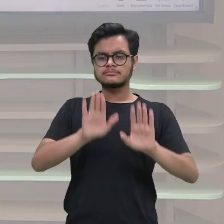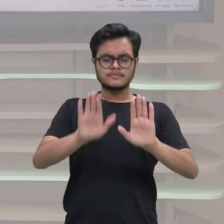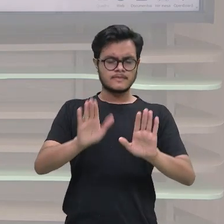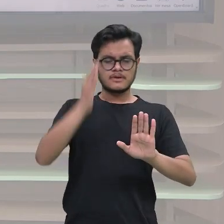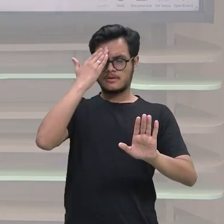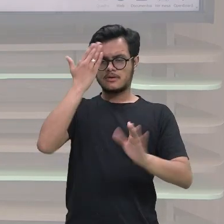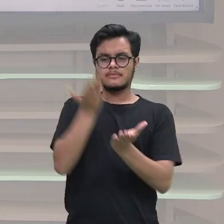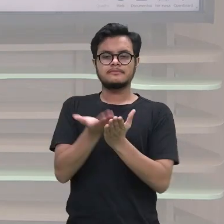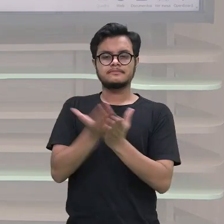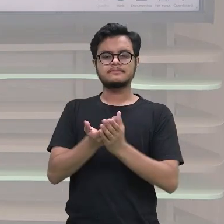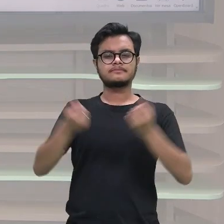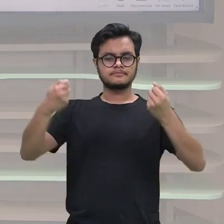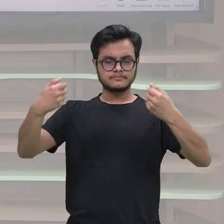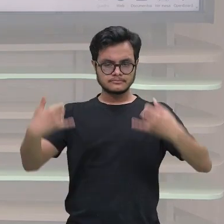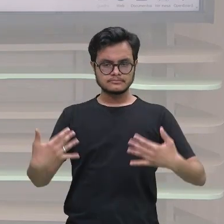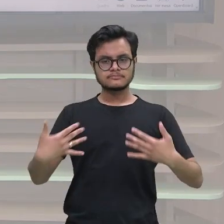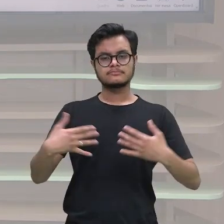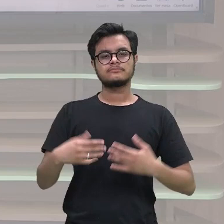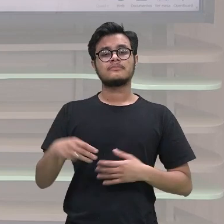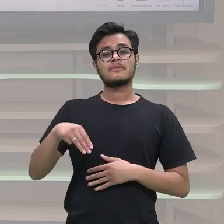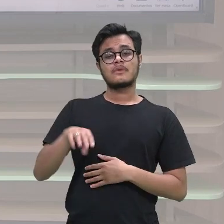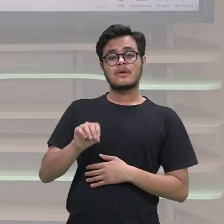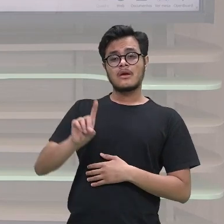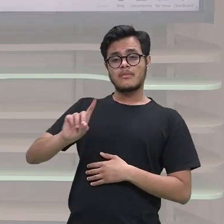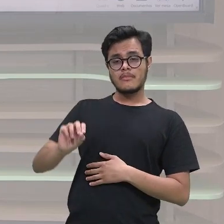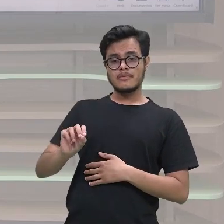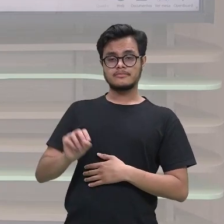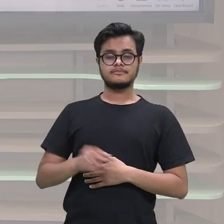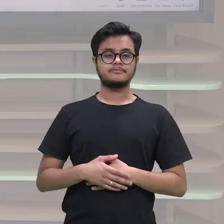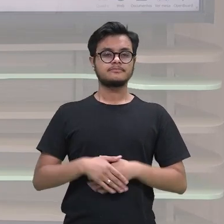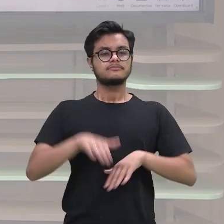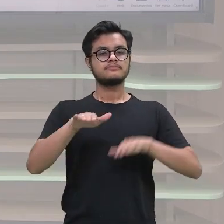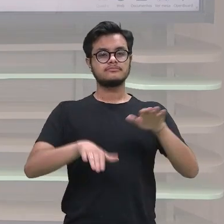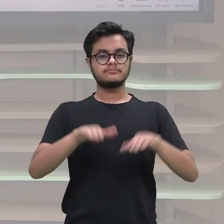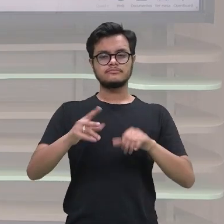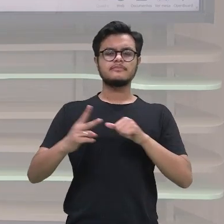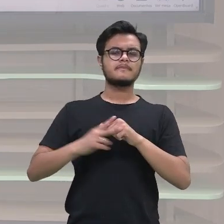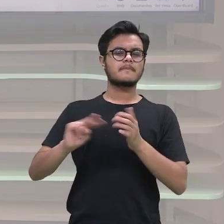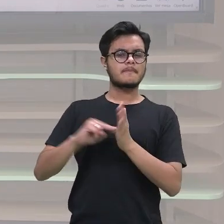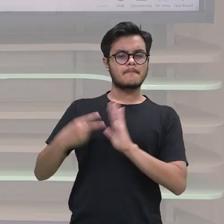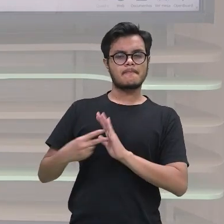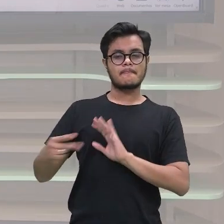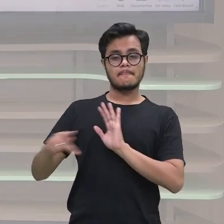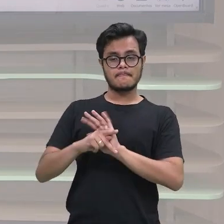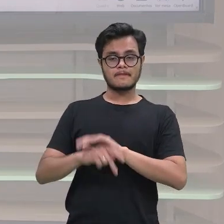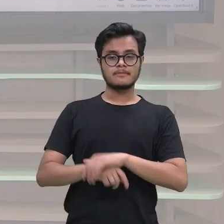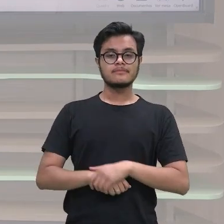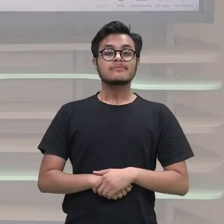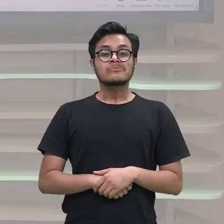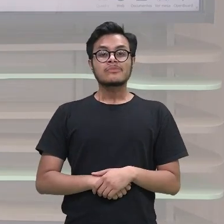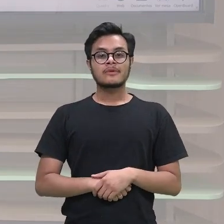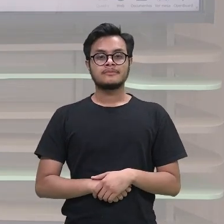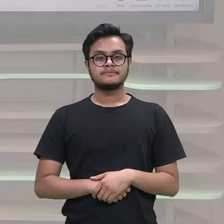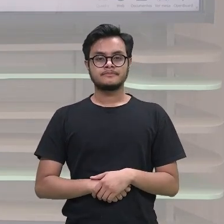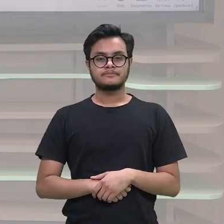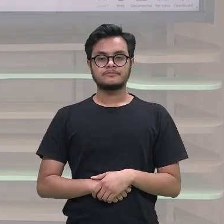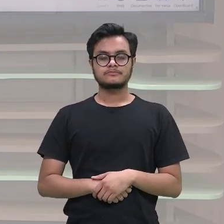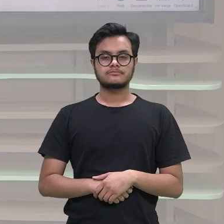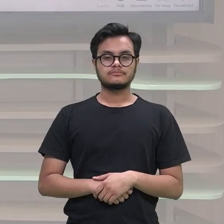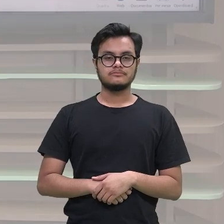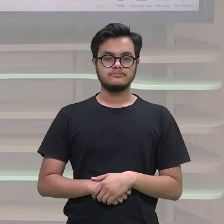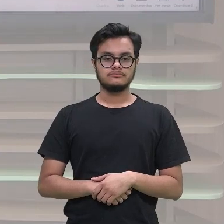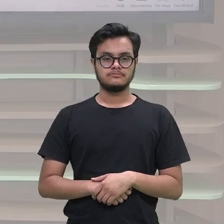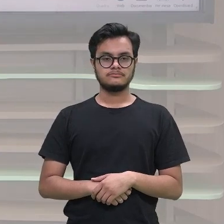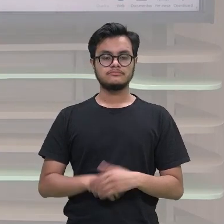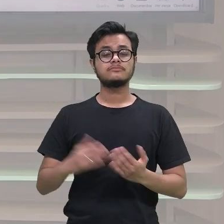falar um pouco mais aí a respeito do modo, que depende aí do sentido, tá bom? Outro é a voz dele, voz ativa, quando